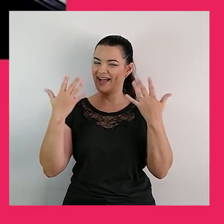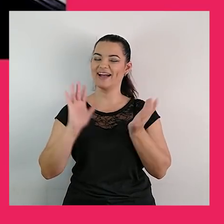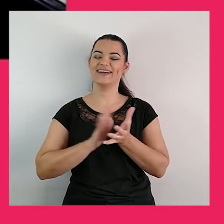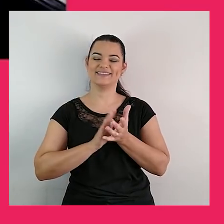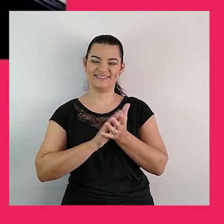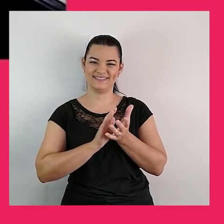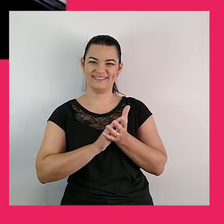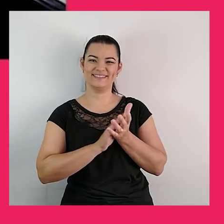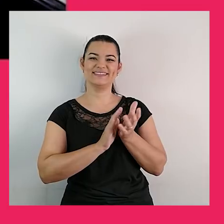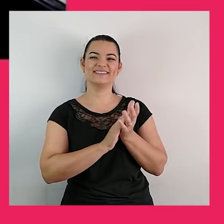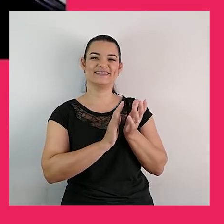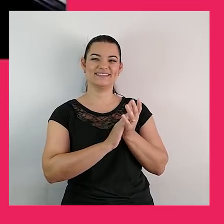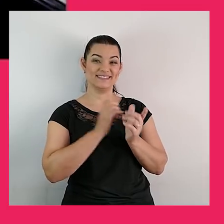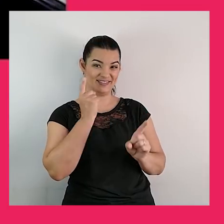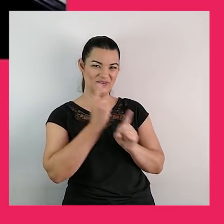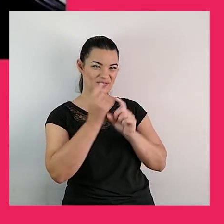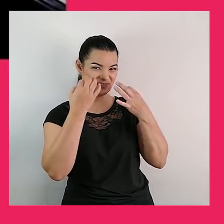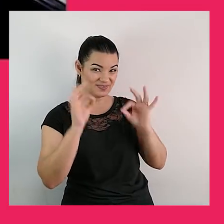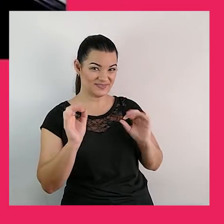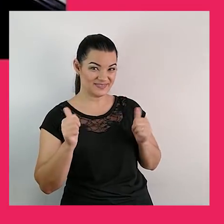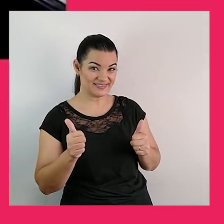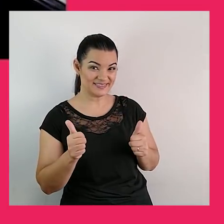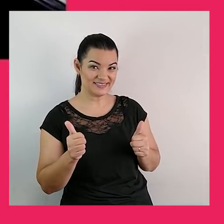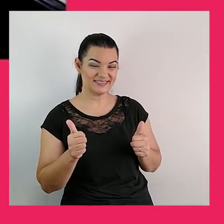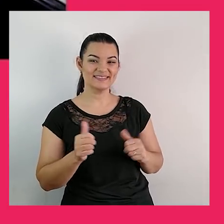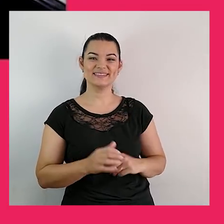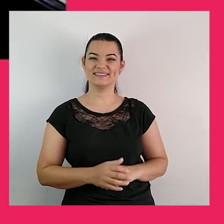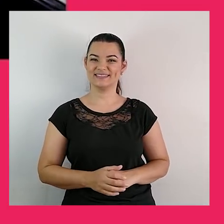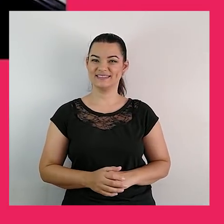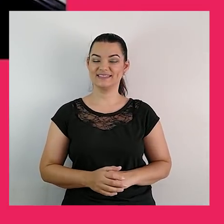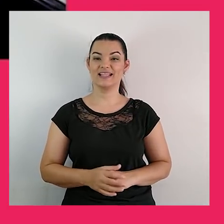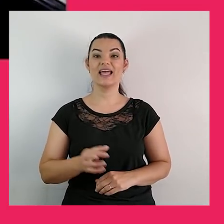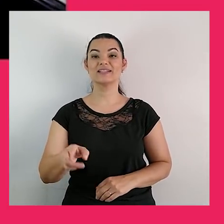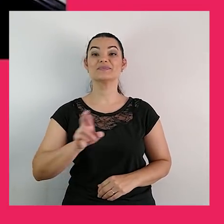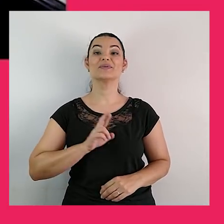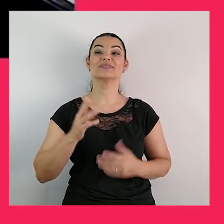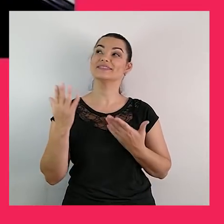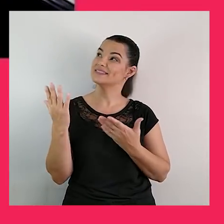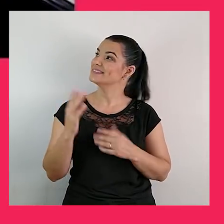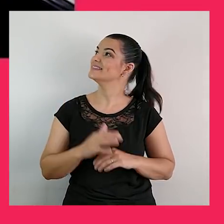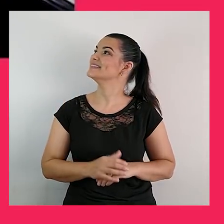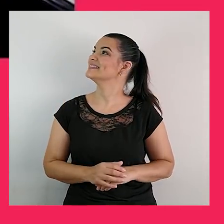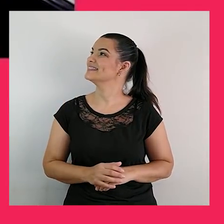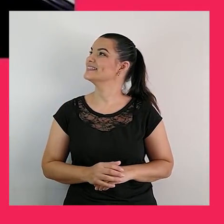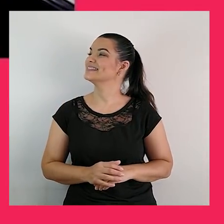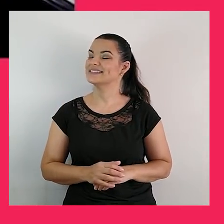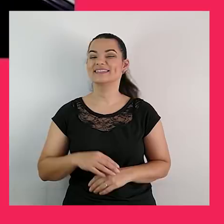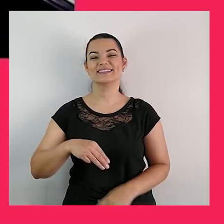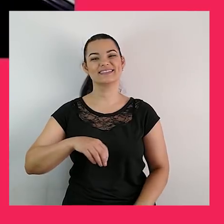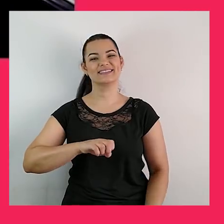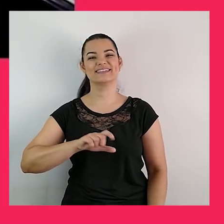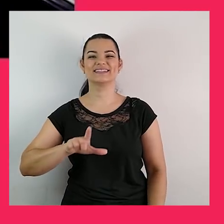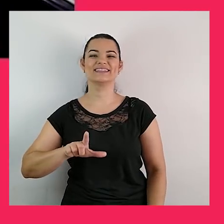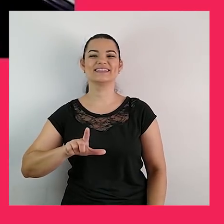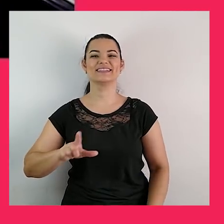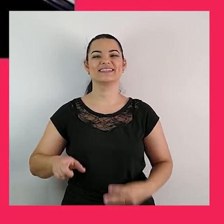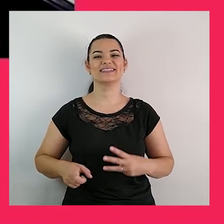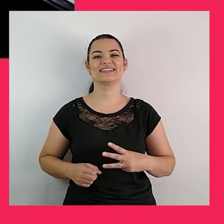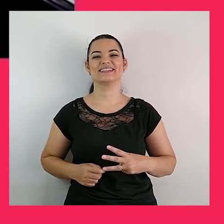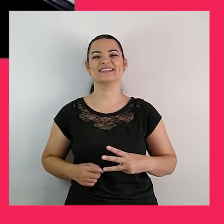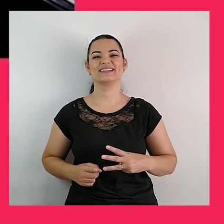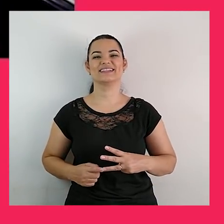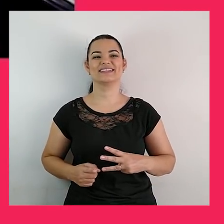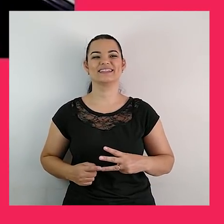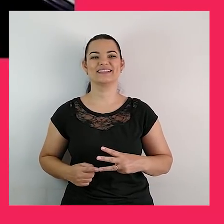Muito bem. Conseguiram encontrar a palavra? Resposta na tela. Mel,